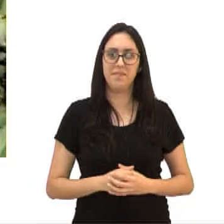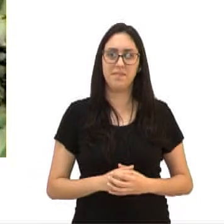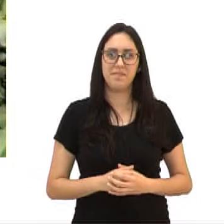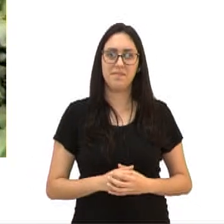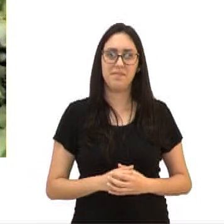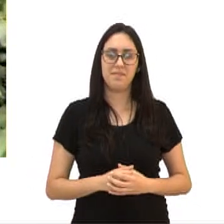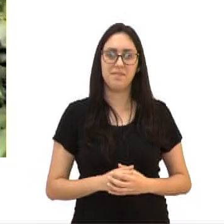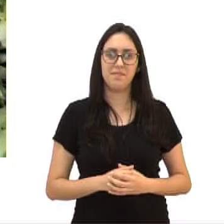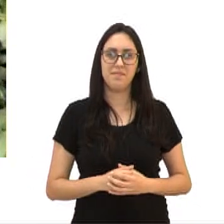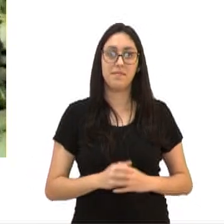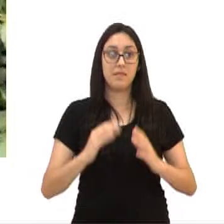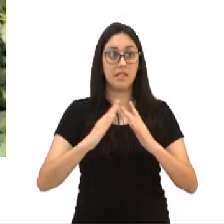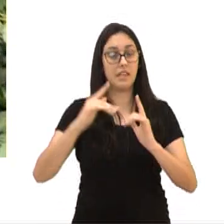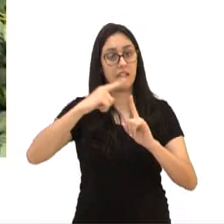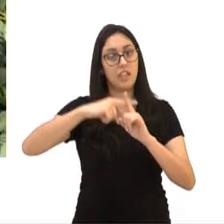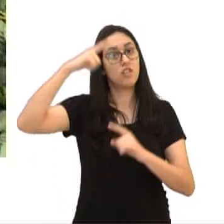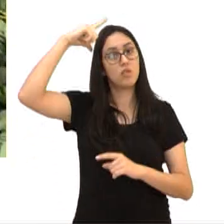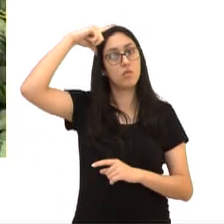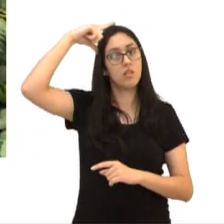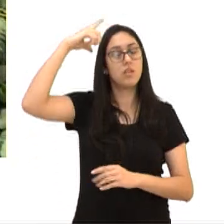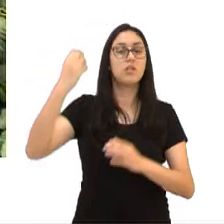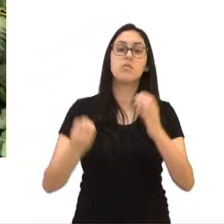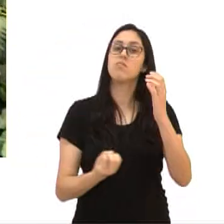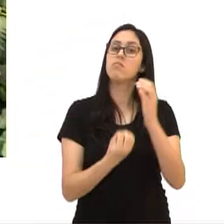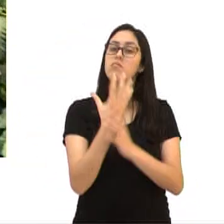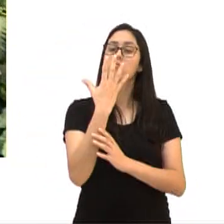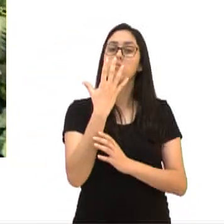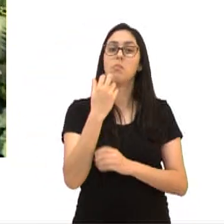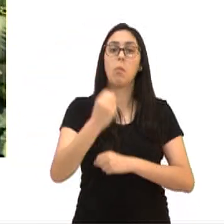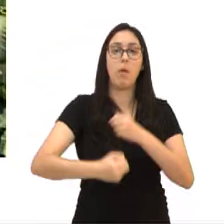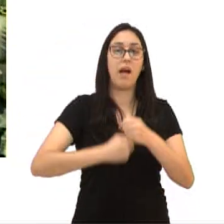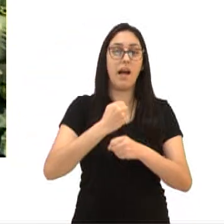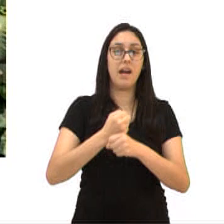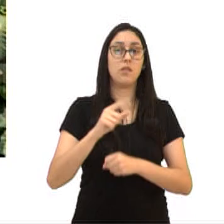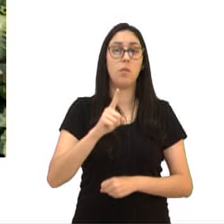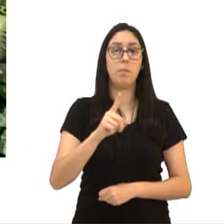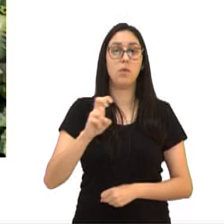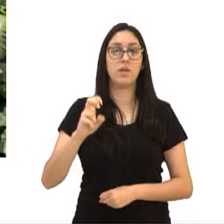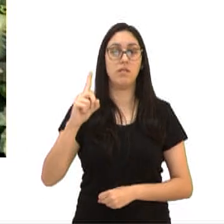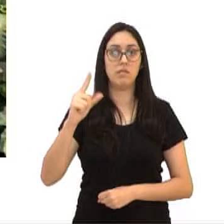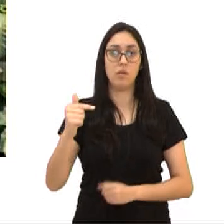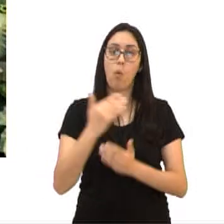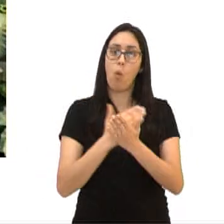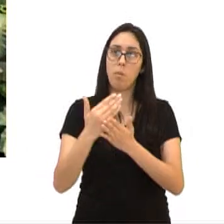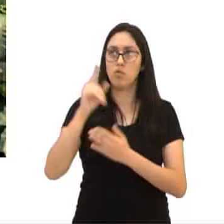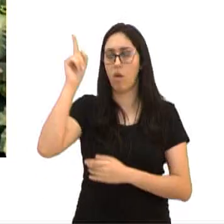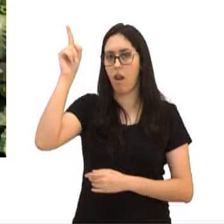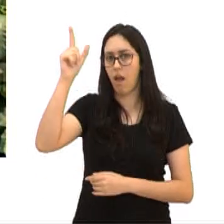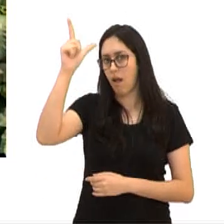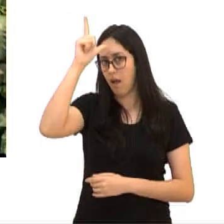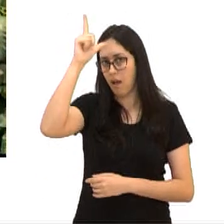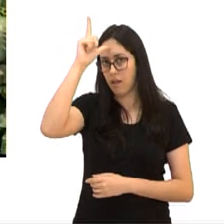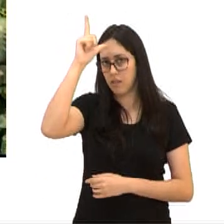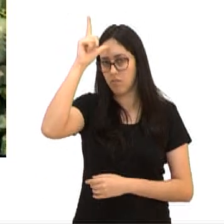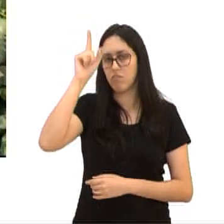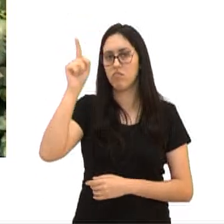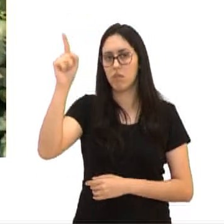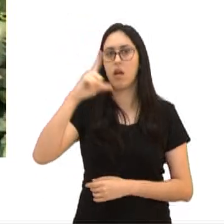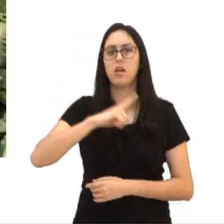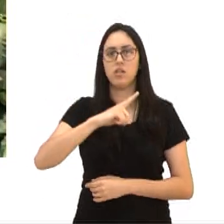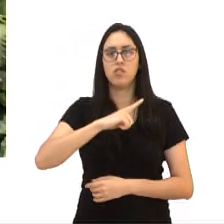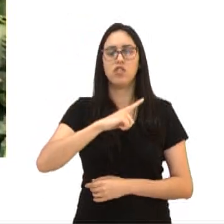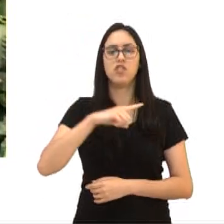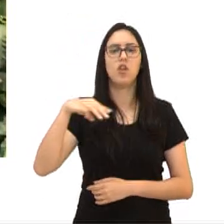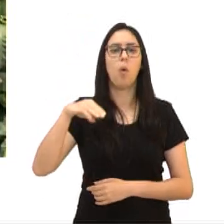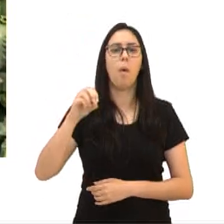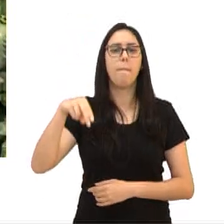A Igreja Luterana surgiu no ano de 1517 na Alemanha, sob a liderança de um monge, de